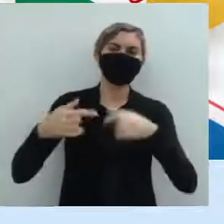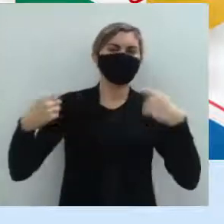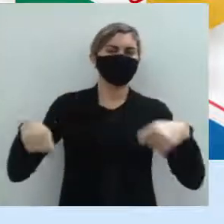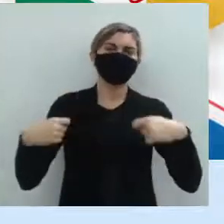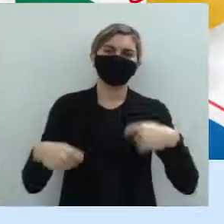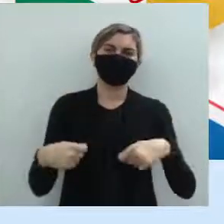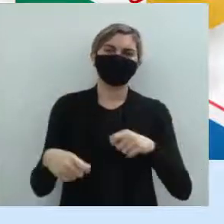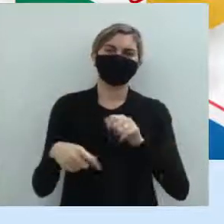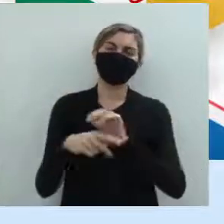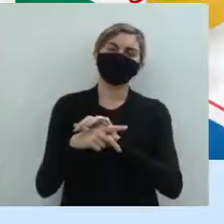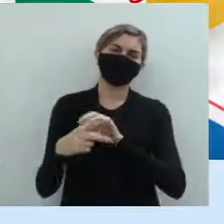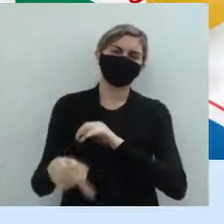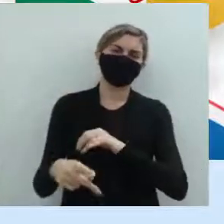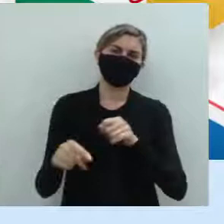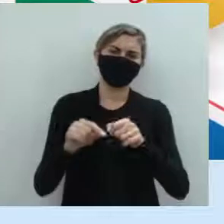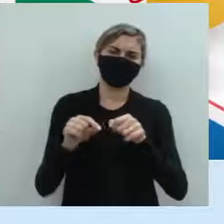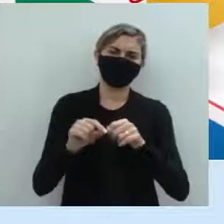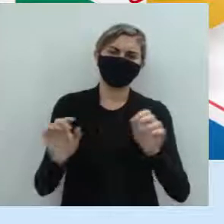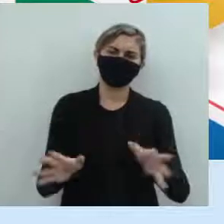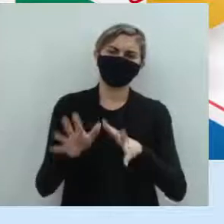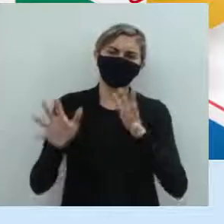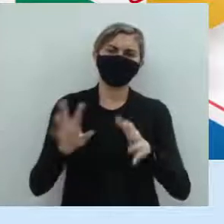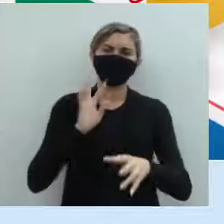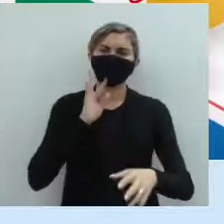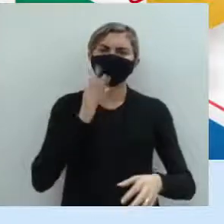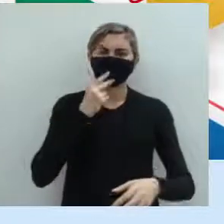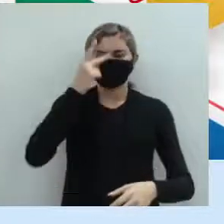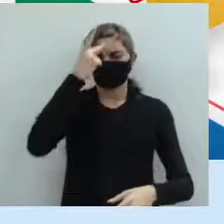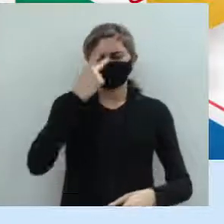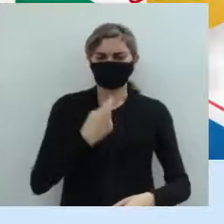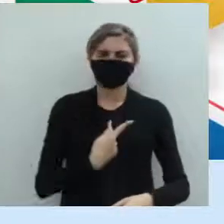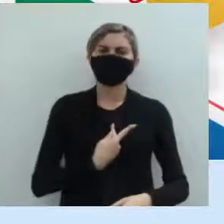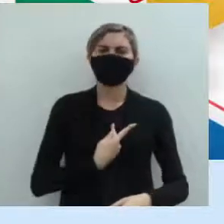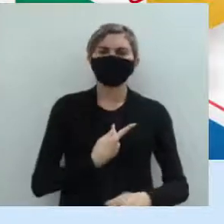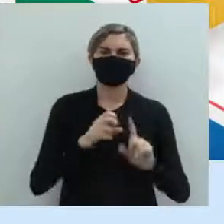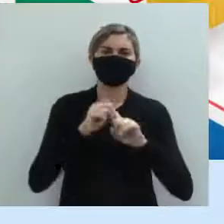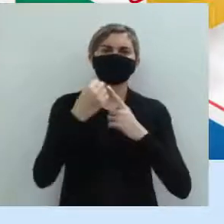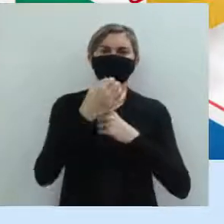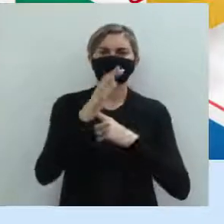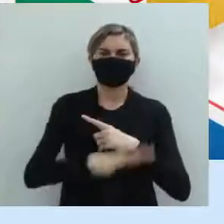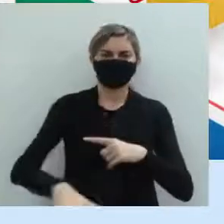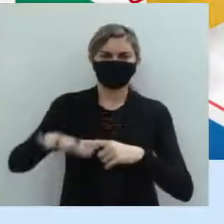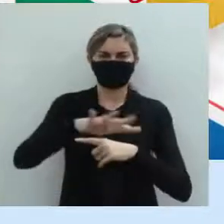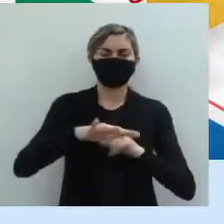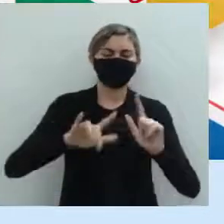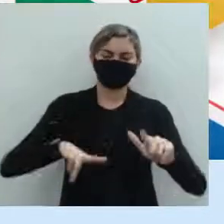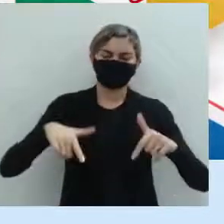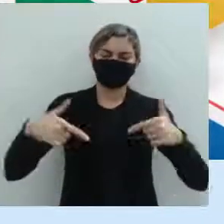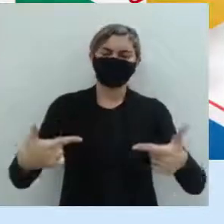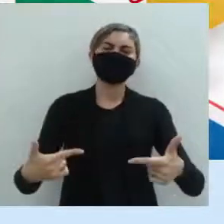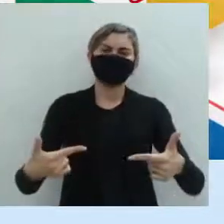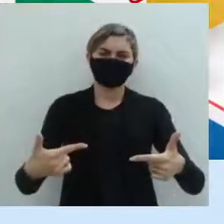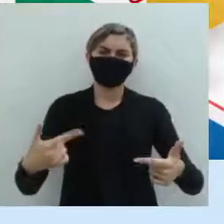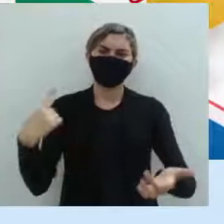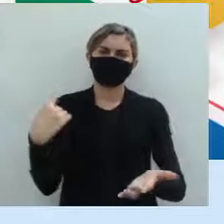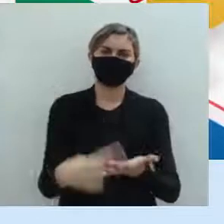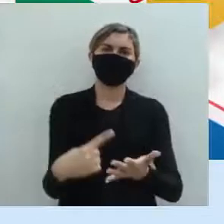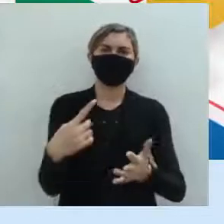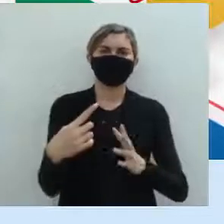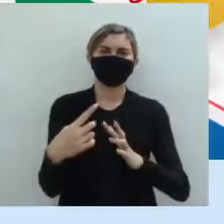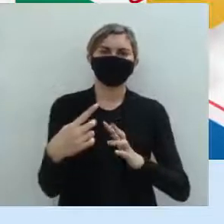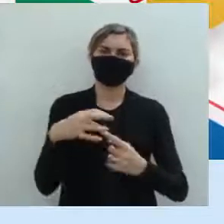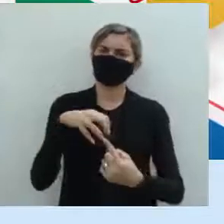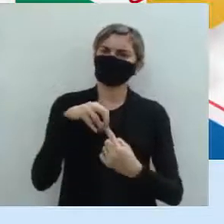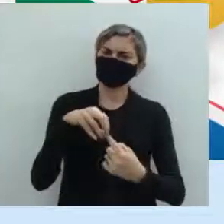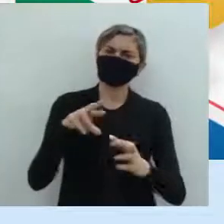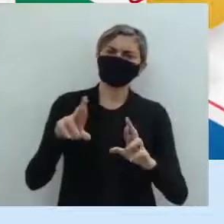necessidade específica de promover o reconhecimento pessoal perante o social, onde as ações têm sua marca individual e